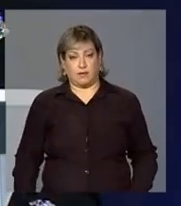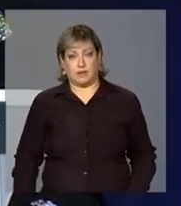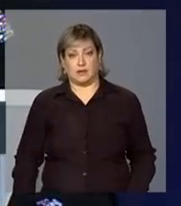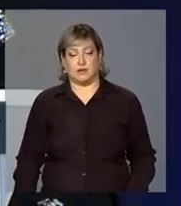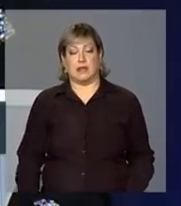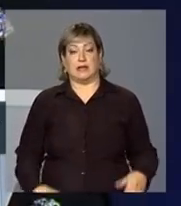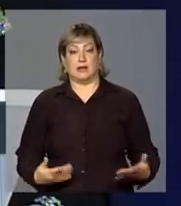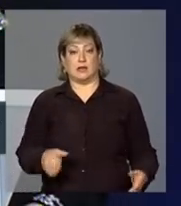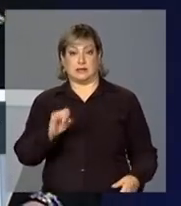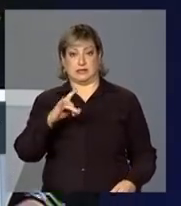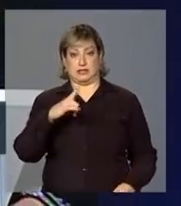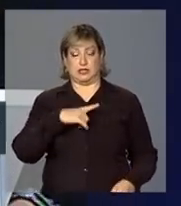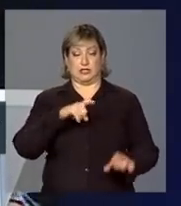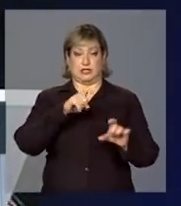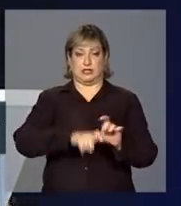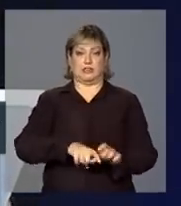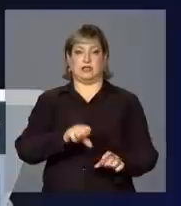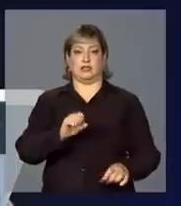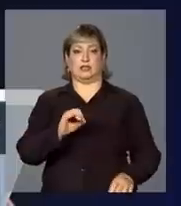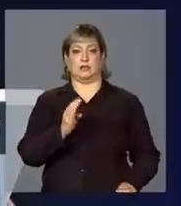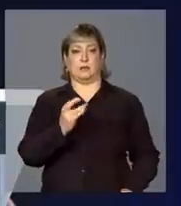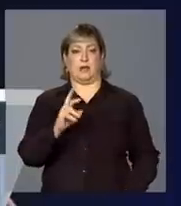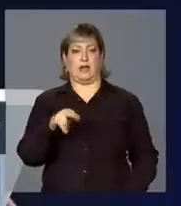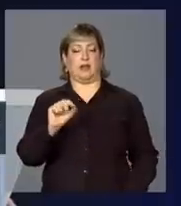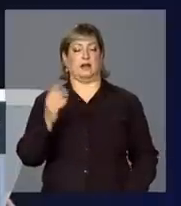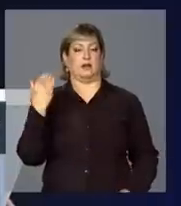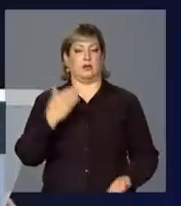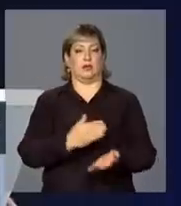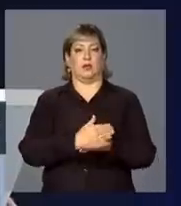de dívida soberana no Brasil a partir de